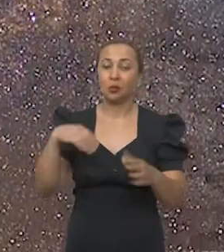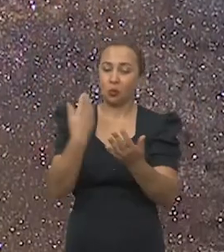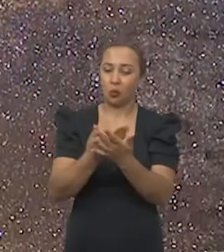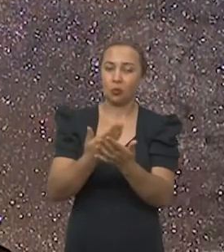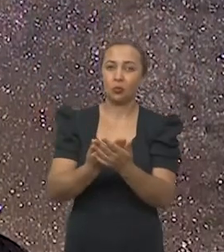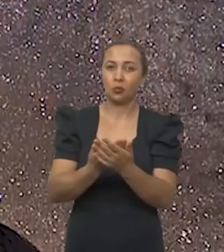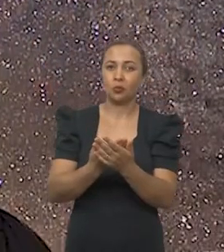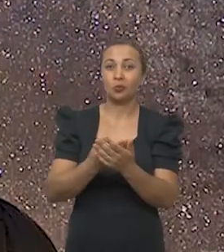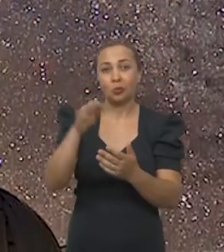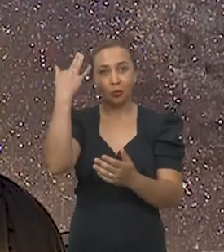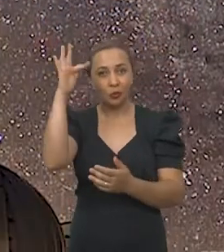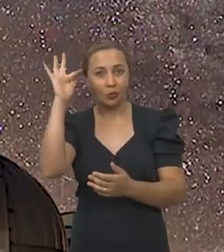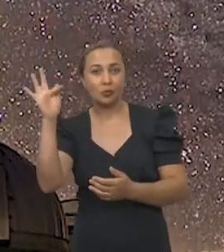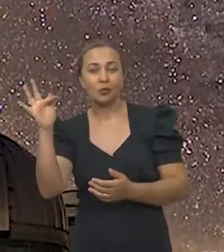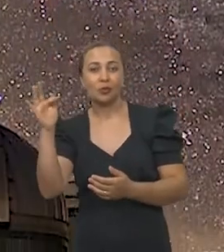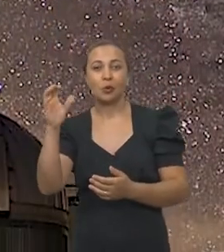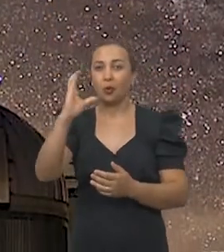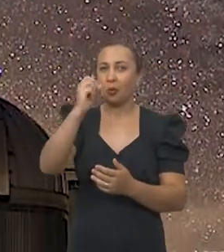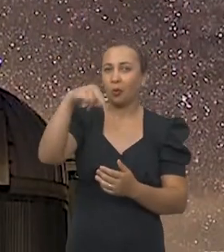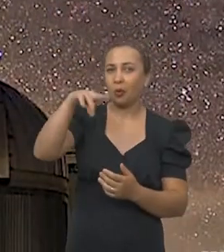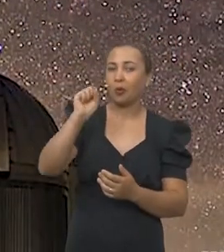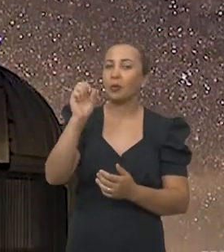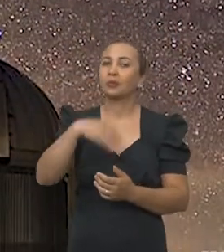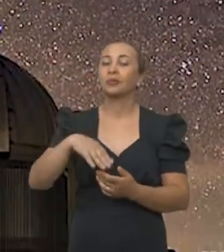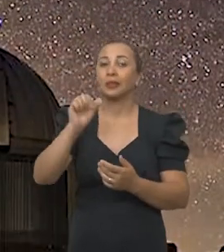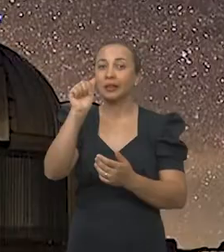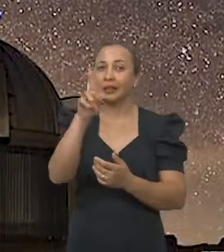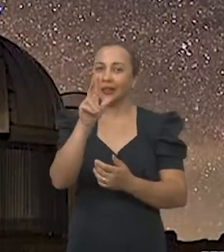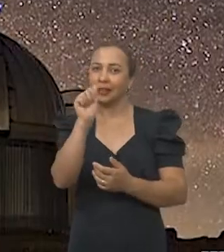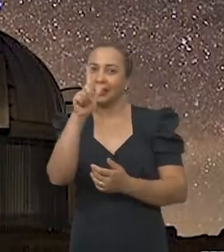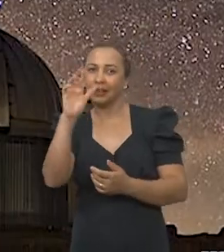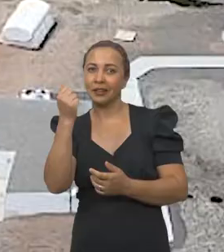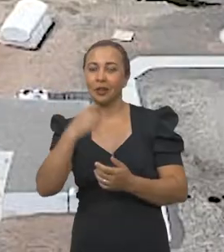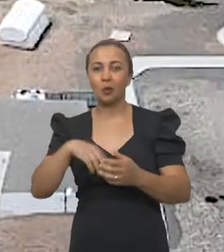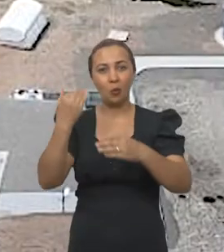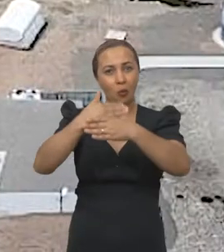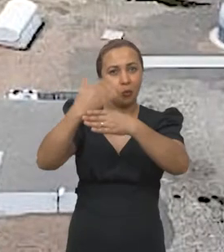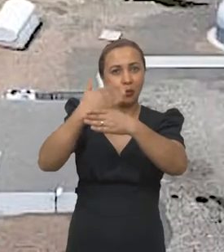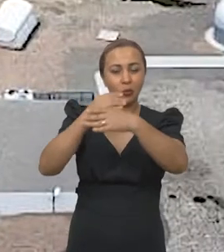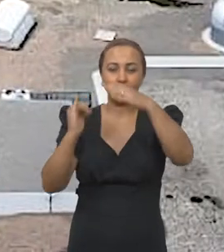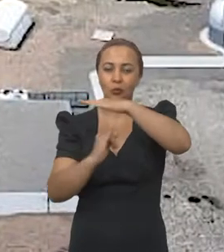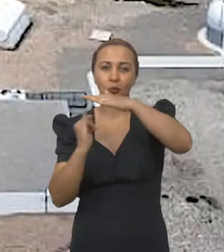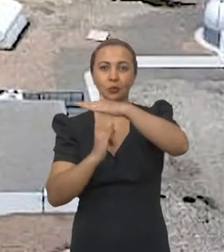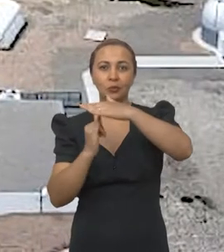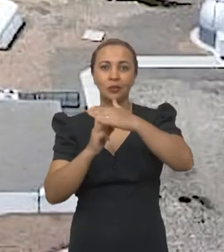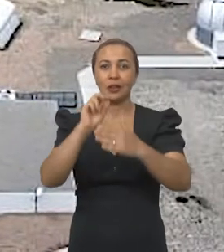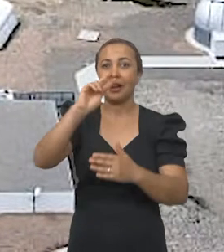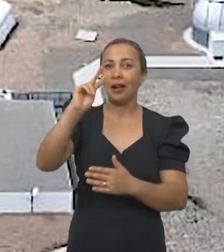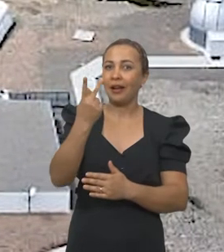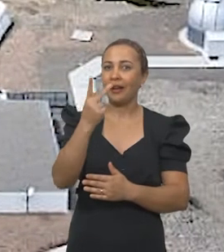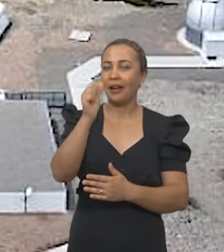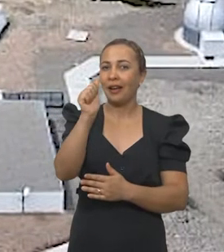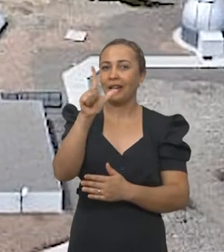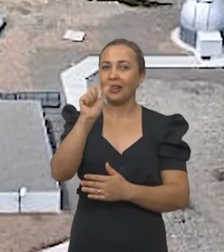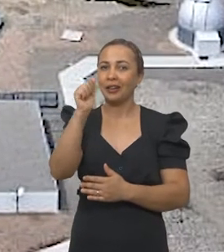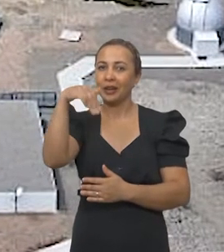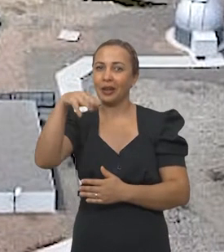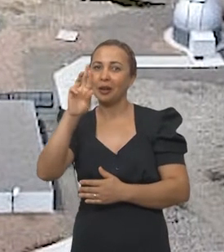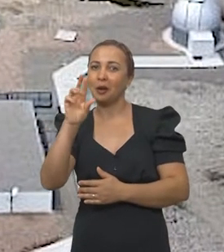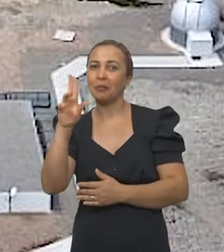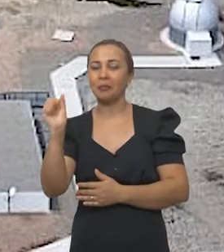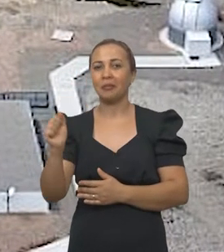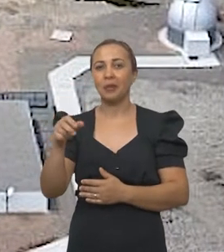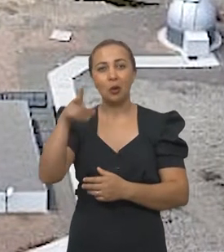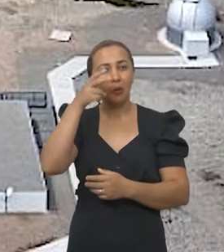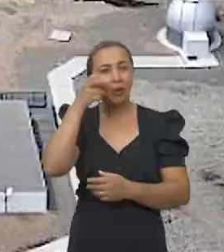o Centro de Estudos físicos do Cosmos de Aragão construiu um Observatório astrofísico de raiva lembre na serra de água